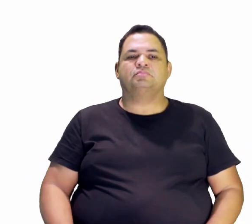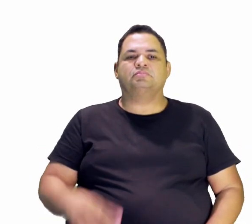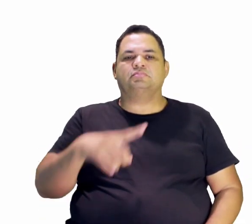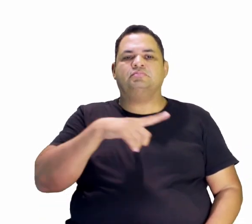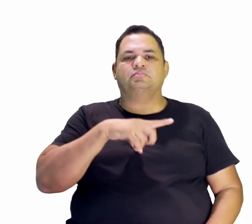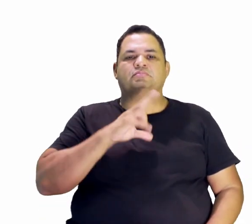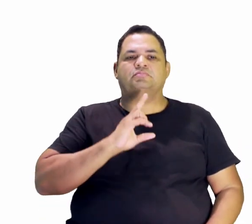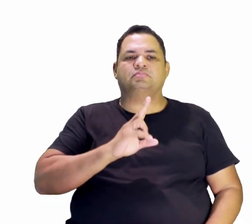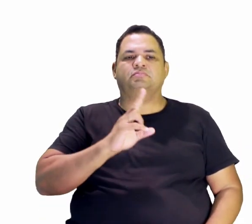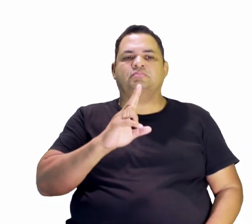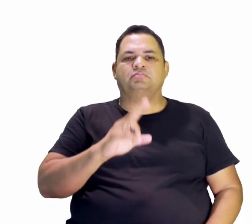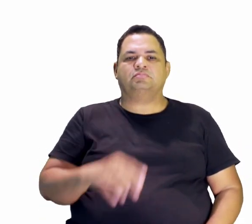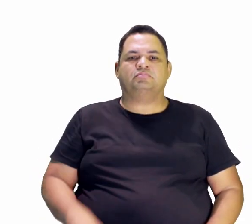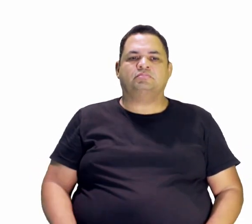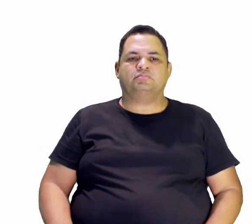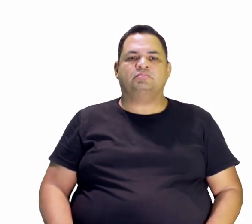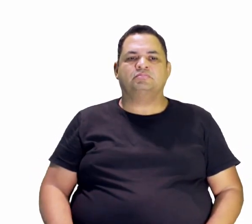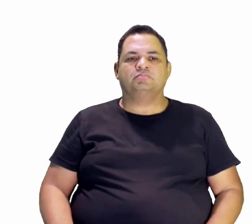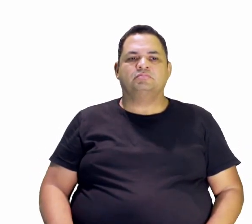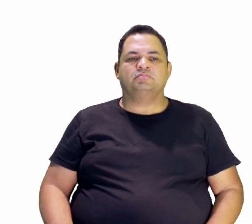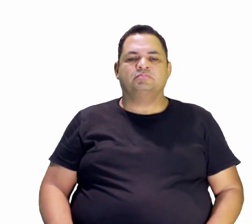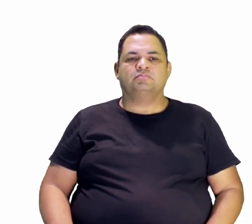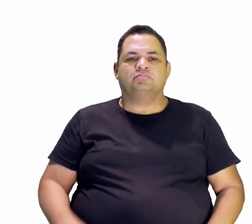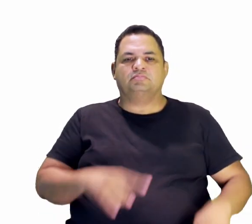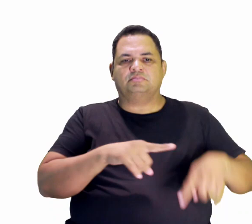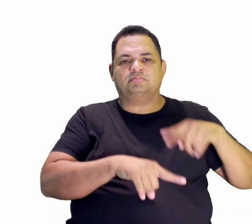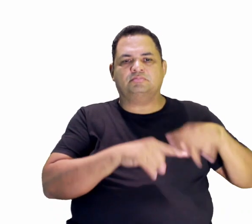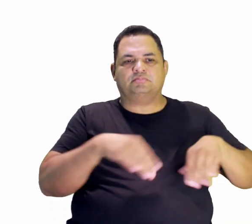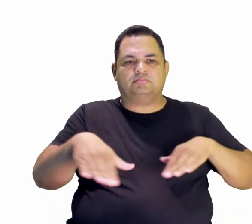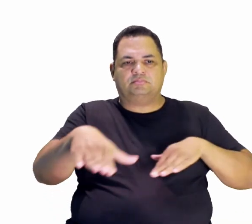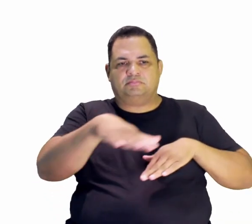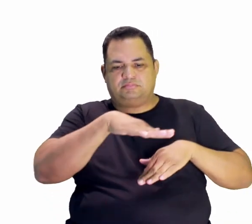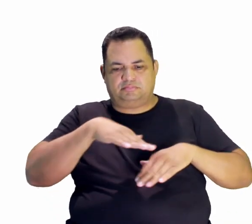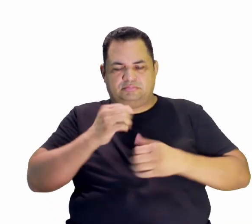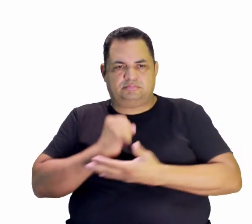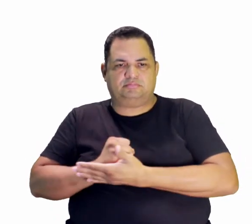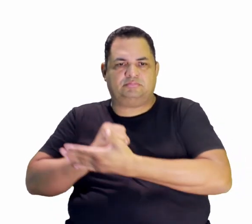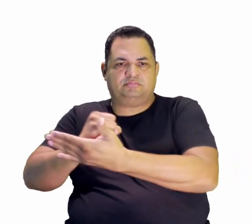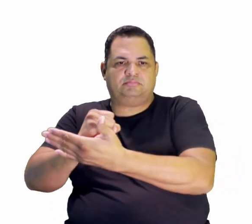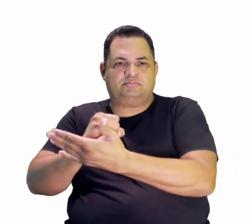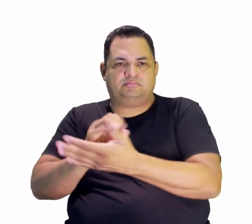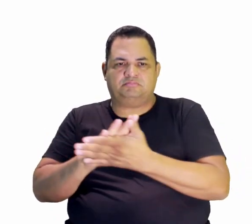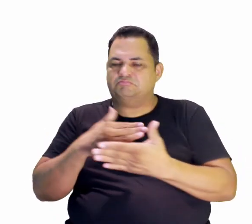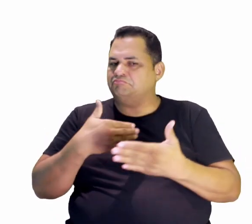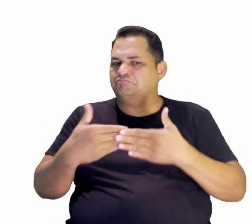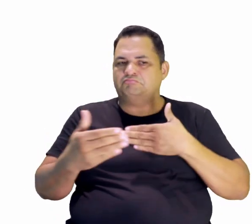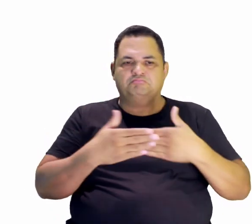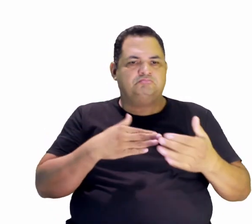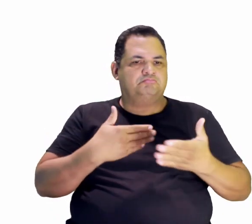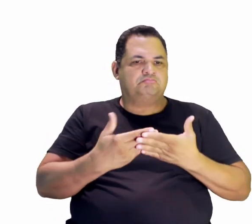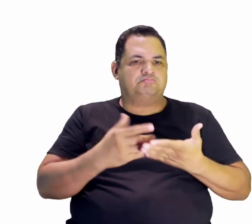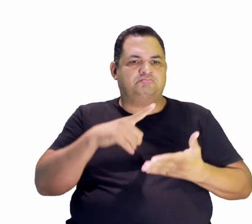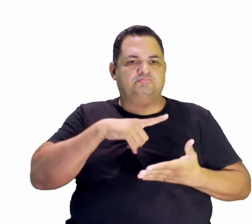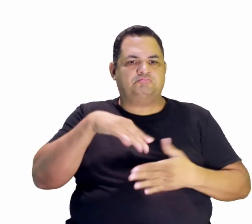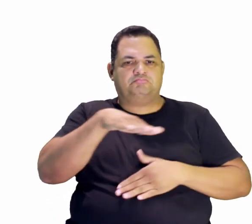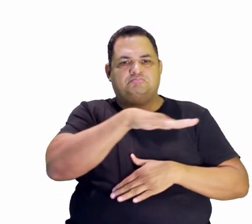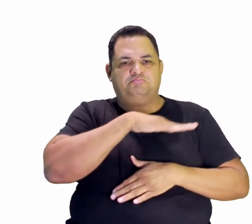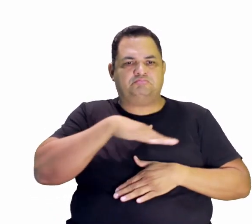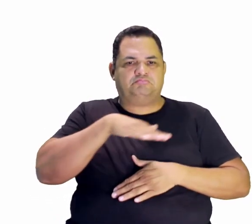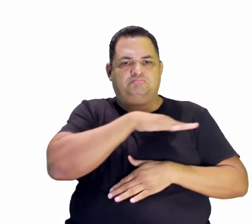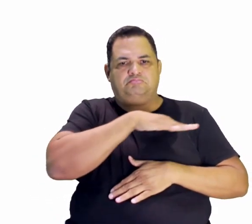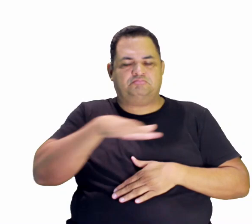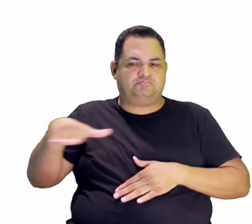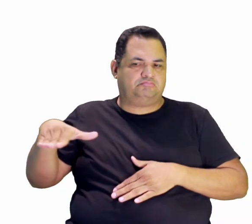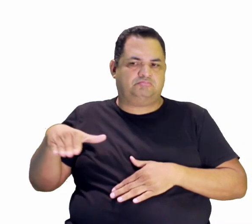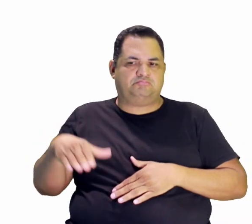Existe sempre que há contato entre o corpo e a superfície de apoio, independentemente de essa superfície ser